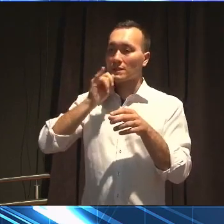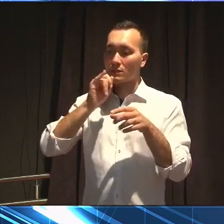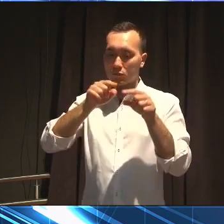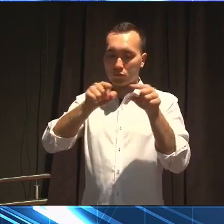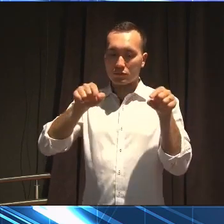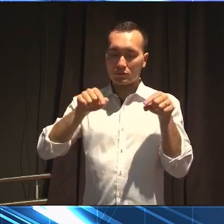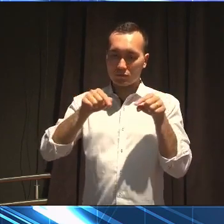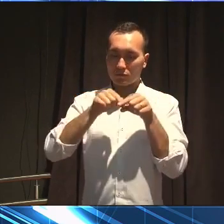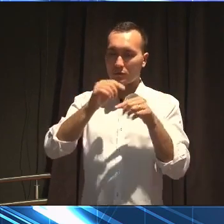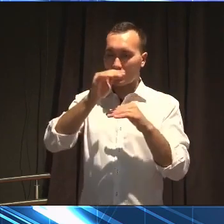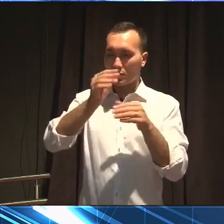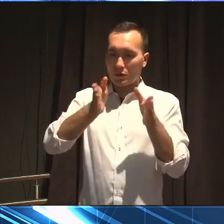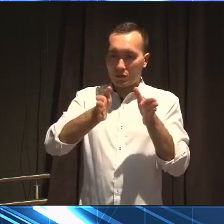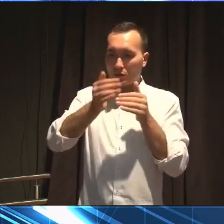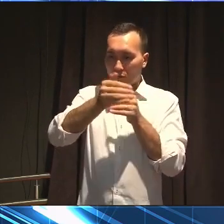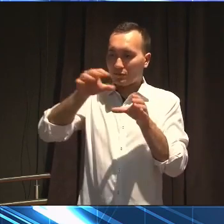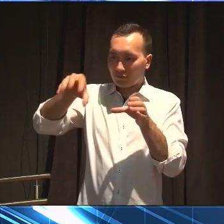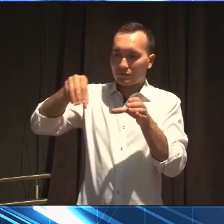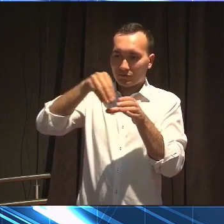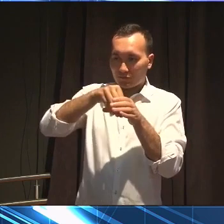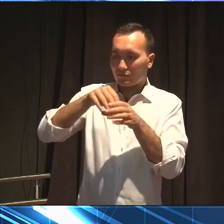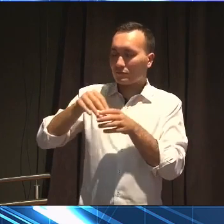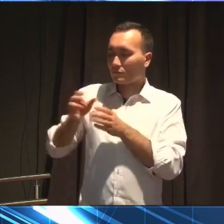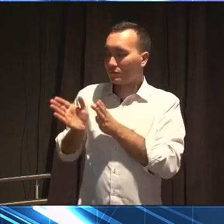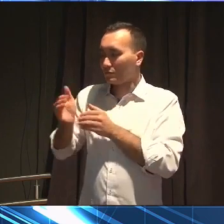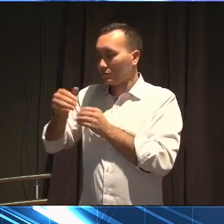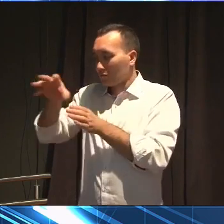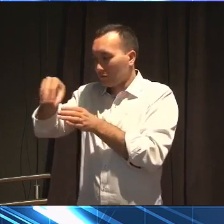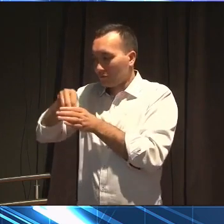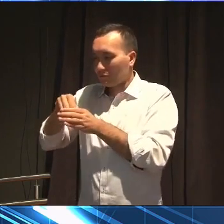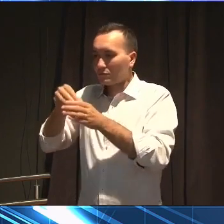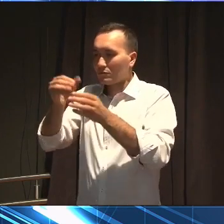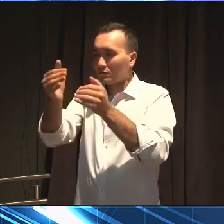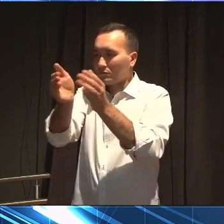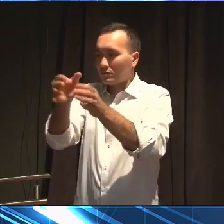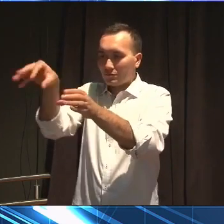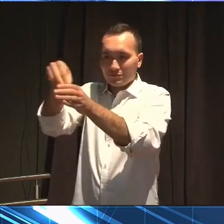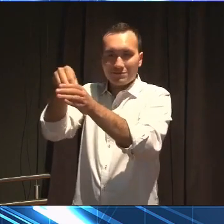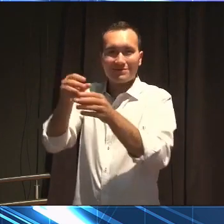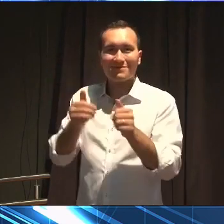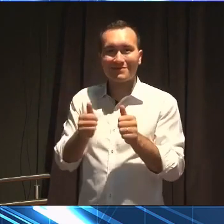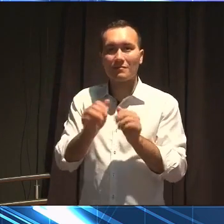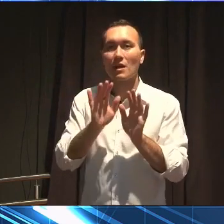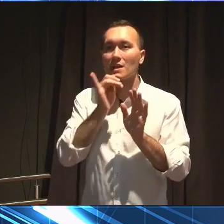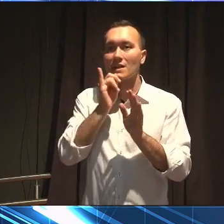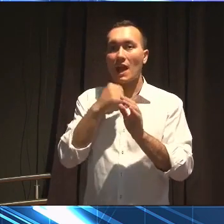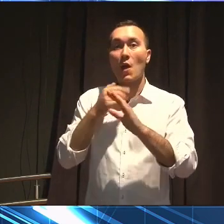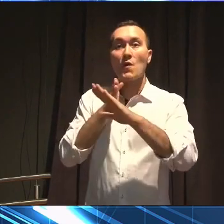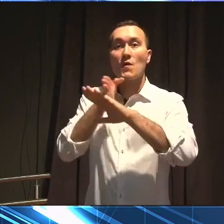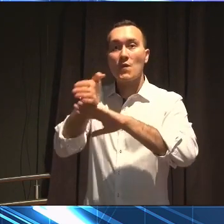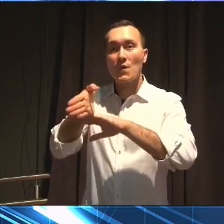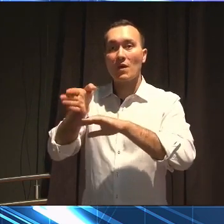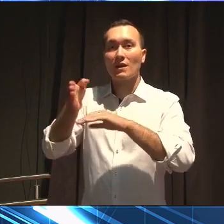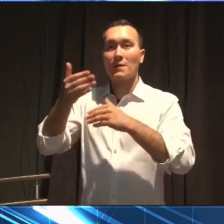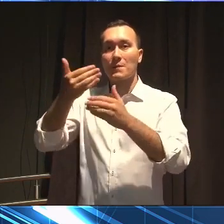ciências falar sobre o mar dentro daquela construção de raciocínio,